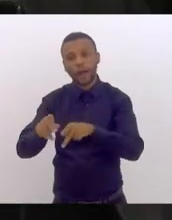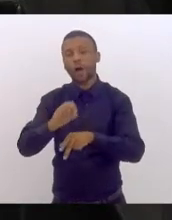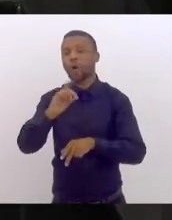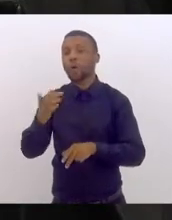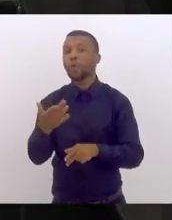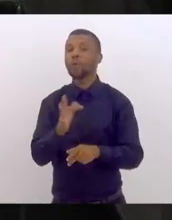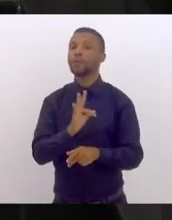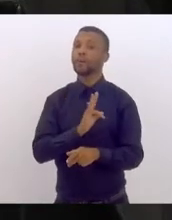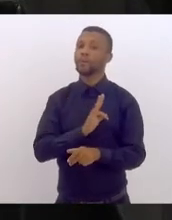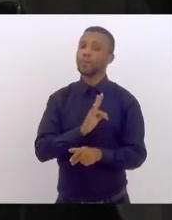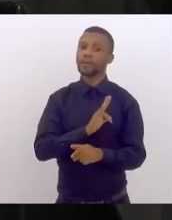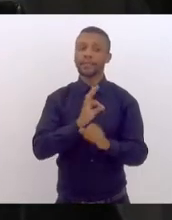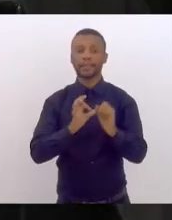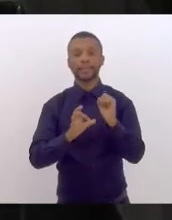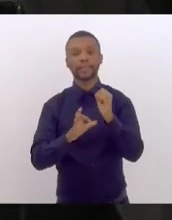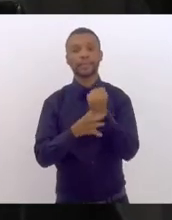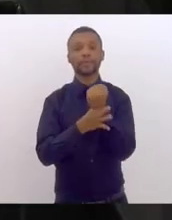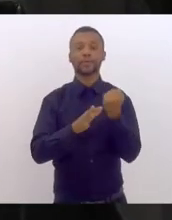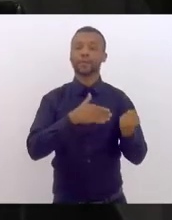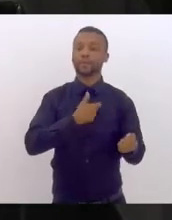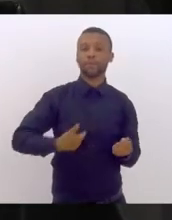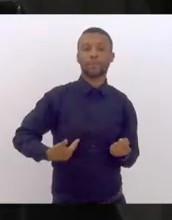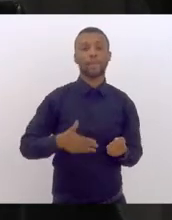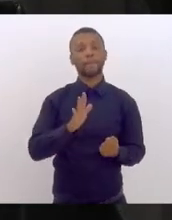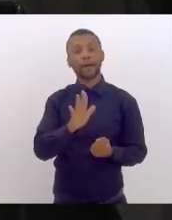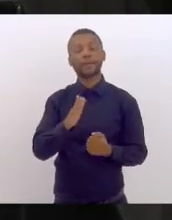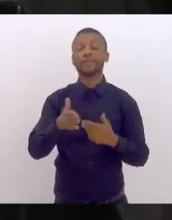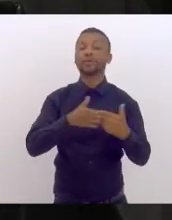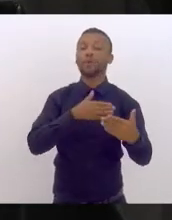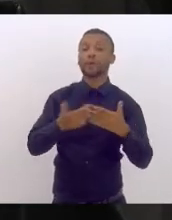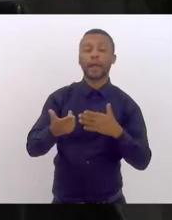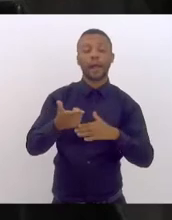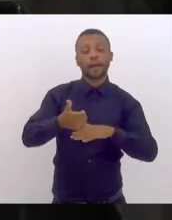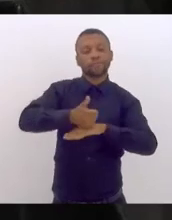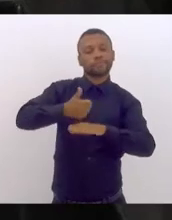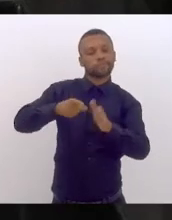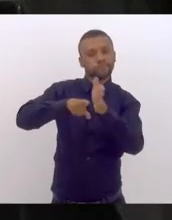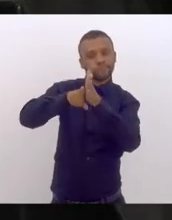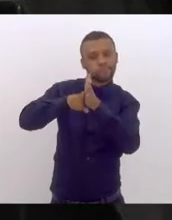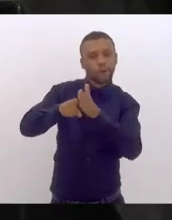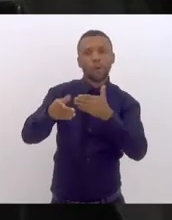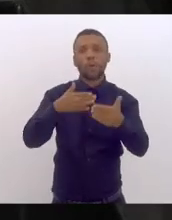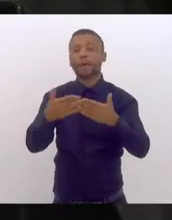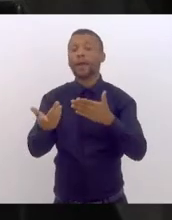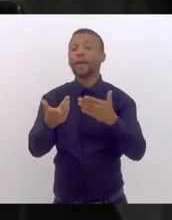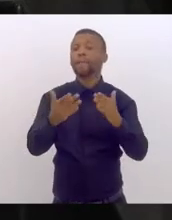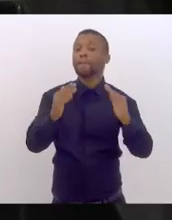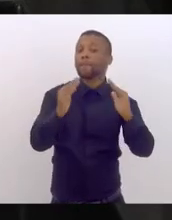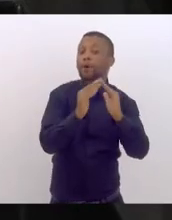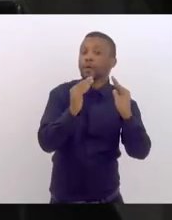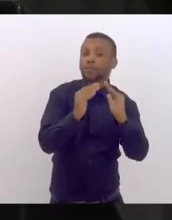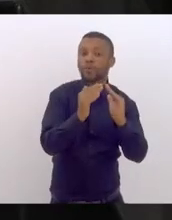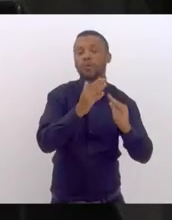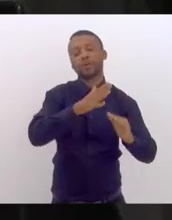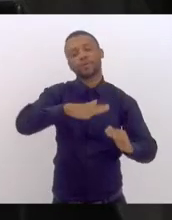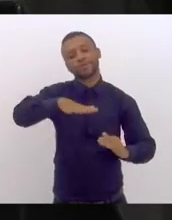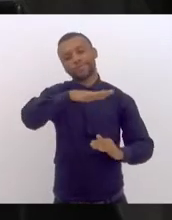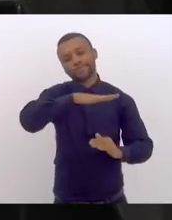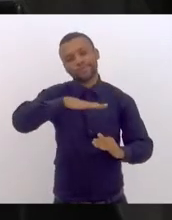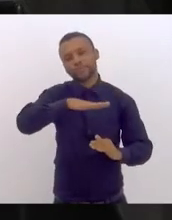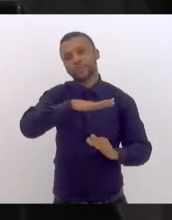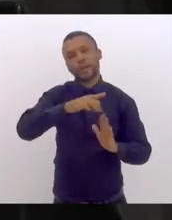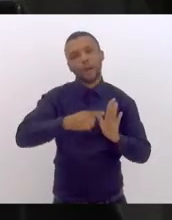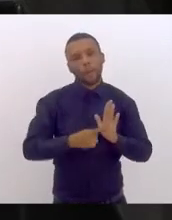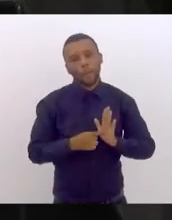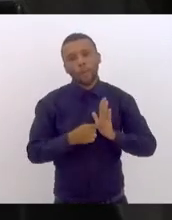mas certamente qualquer especialista qualquer analista qualquer morador de município Metropolitano aqui no Rio de Janeiro a